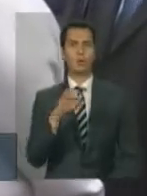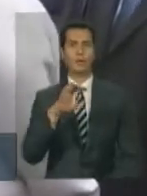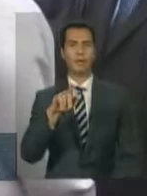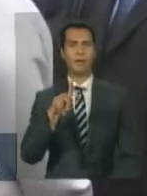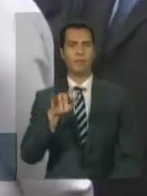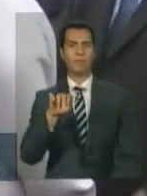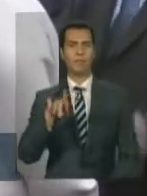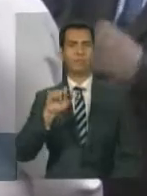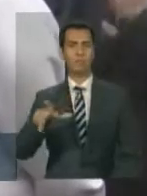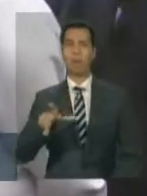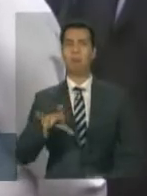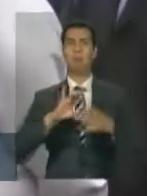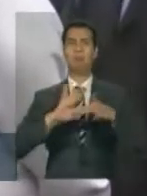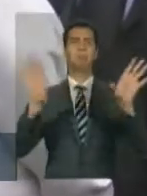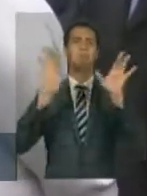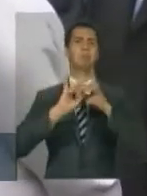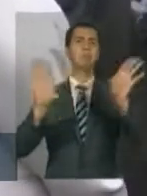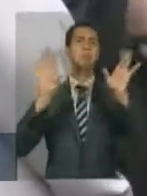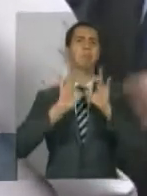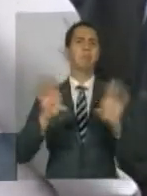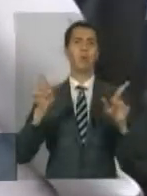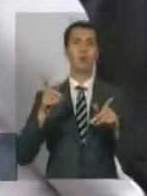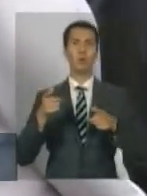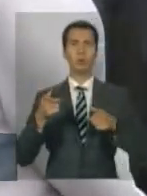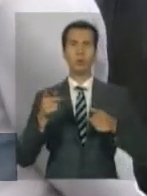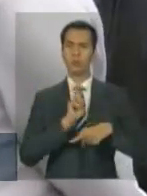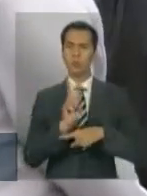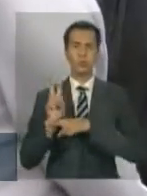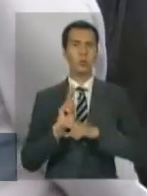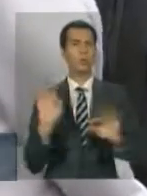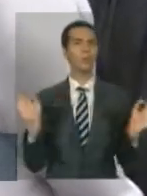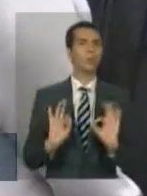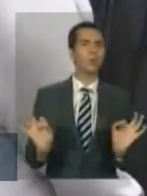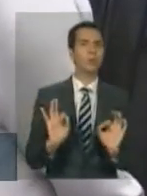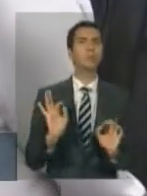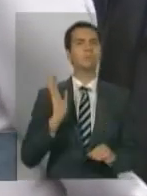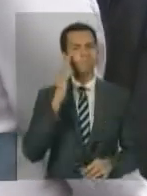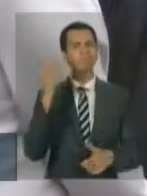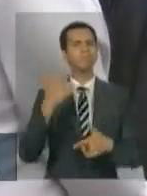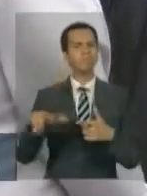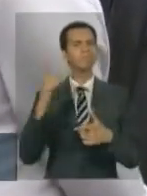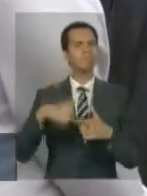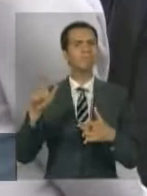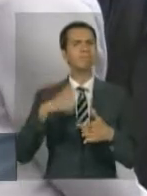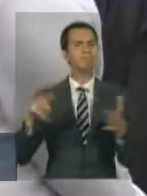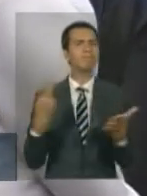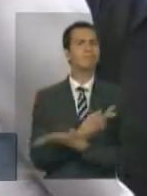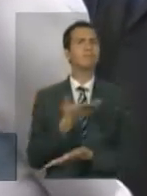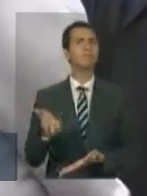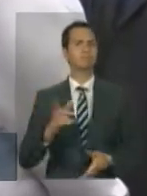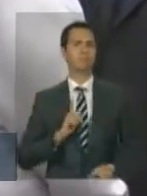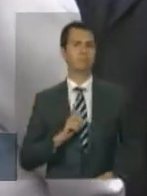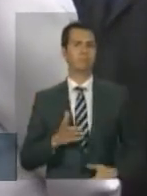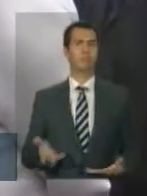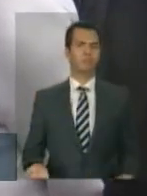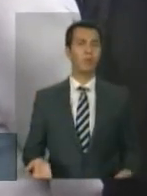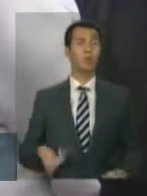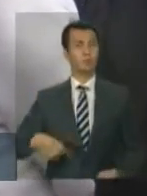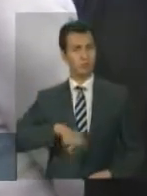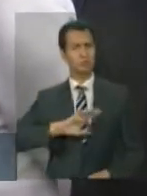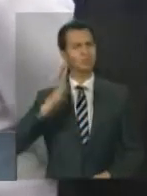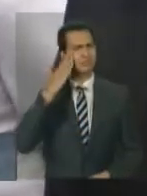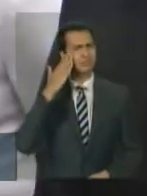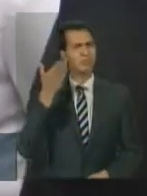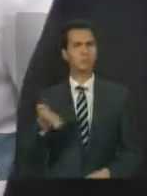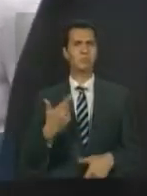E isso tem sido uma fonte inesgotável de problemas. Nós sabemos disso até porque nós já tivemos, durante um